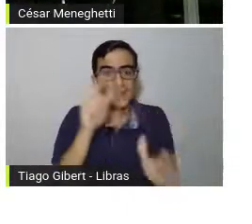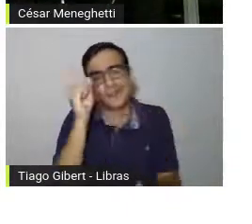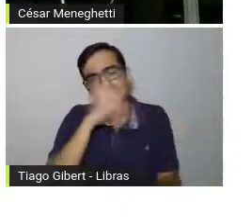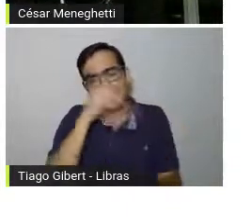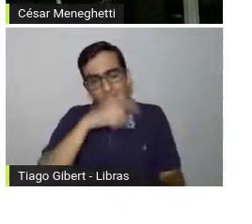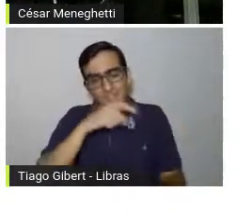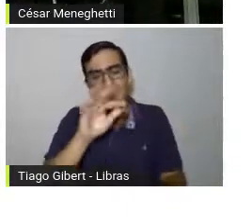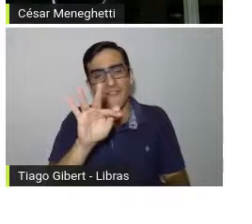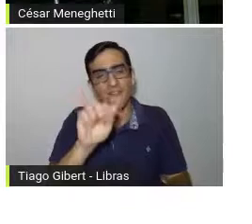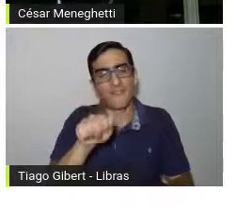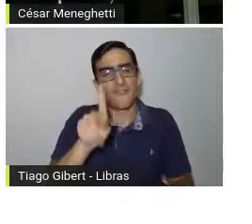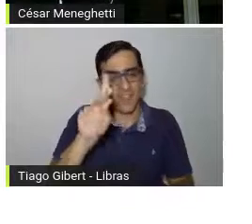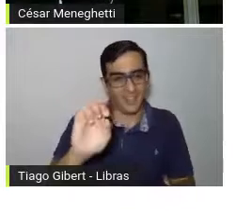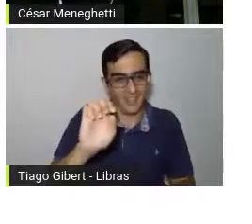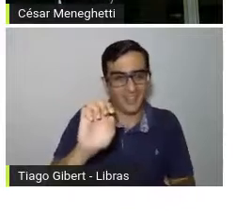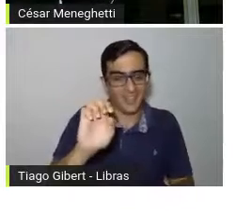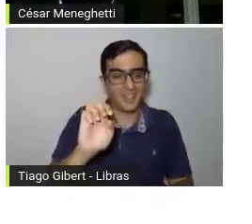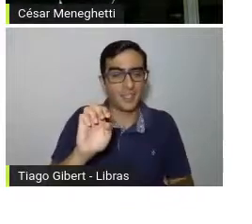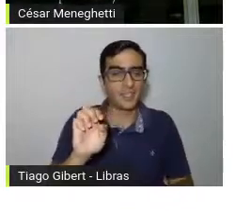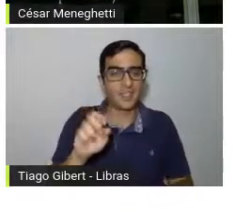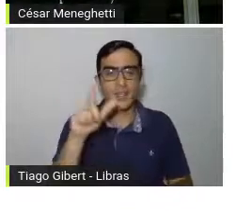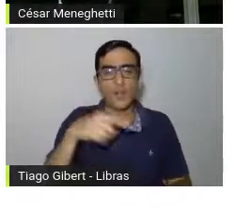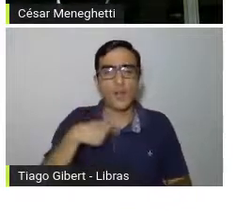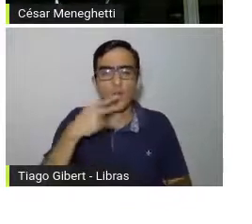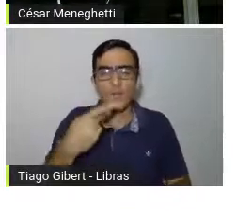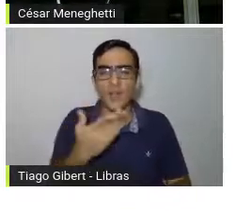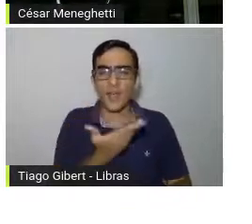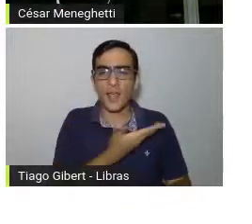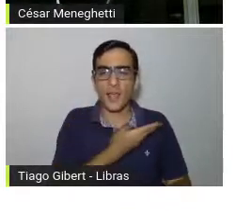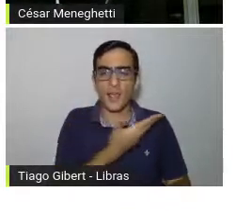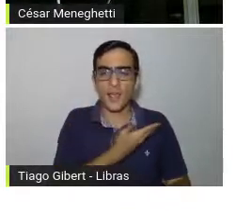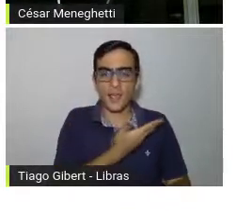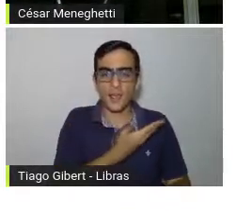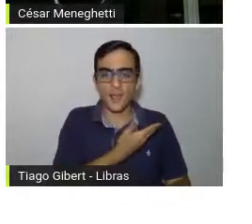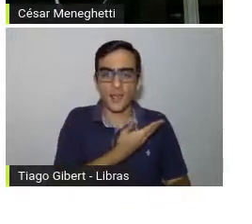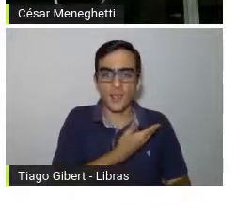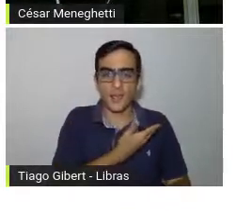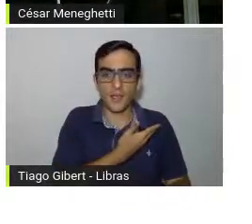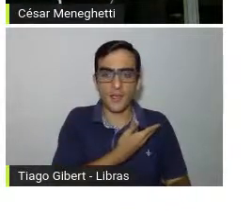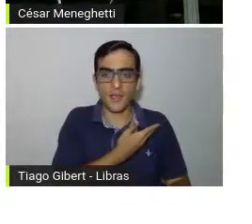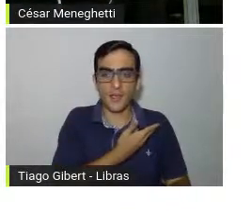barquinhos de papel. Eu falei com um amigo meu, Fabio Iacone,